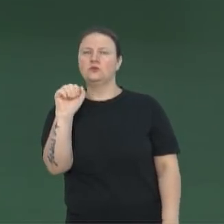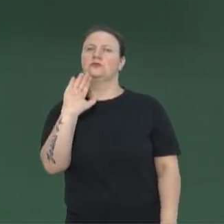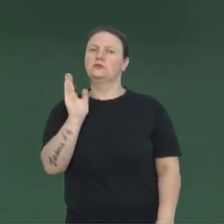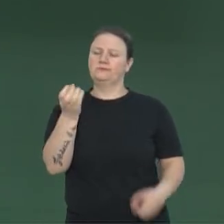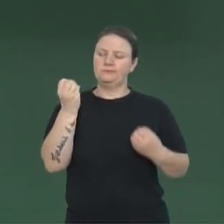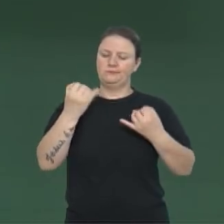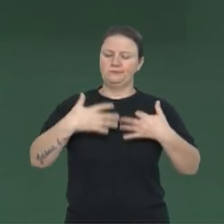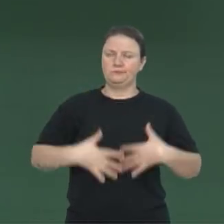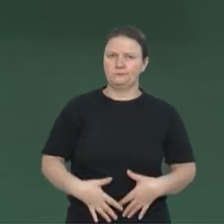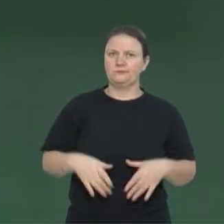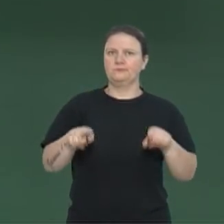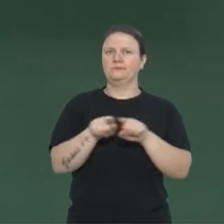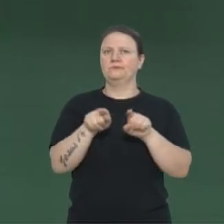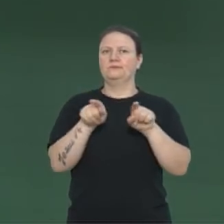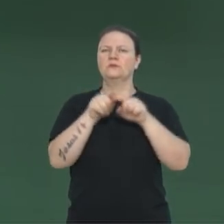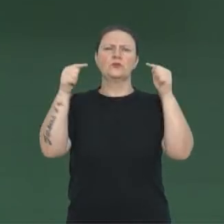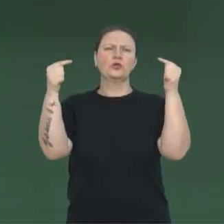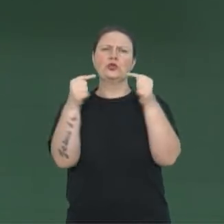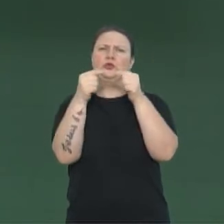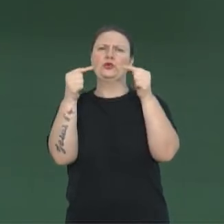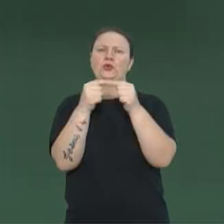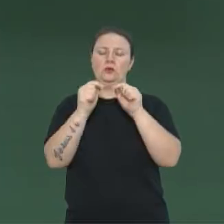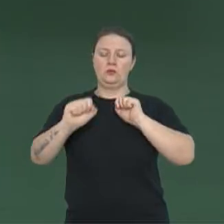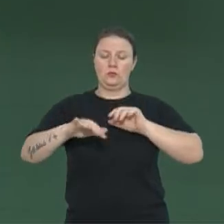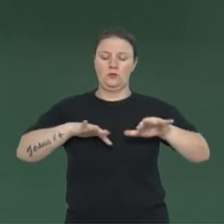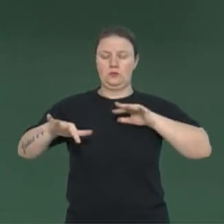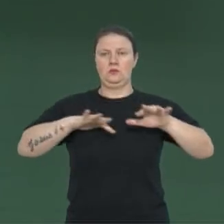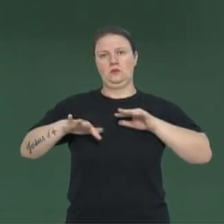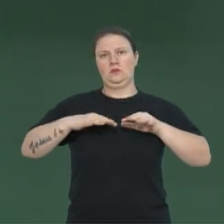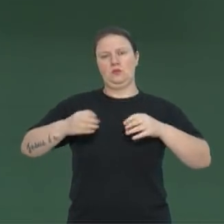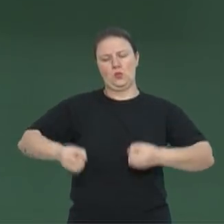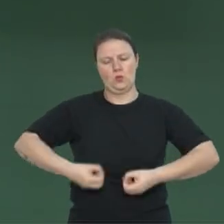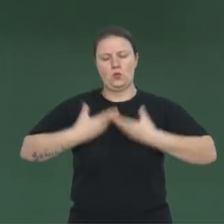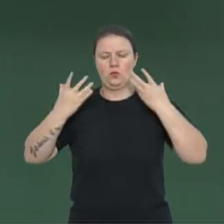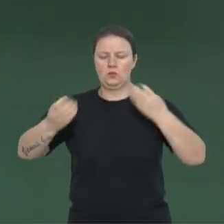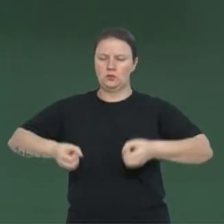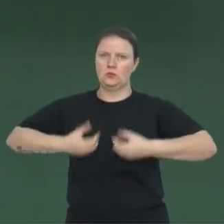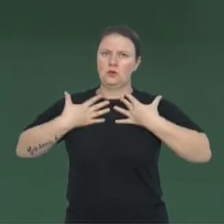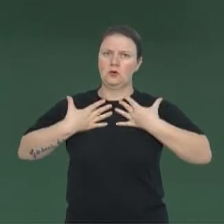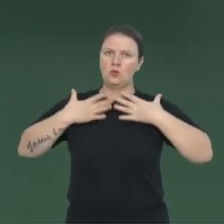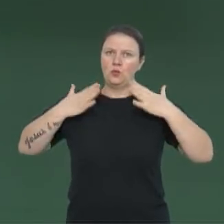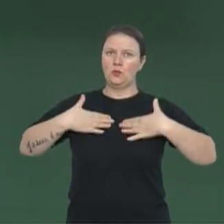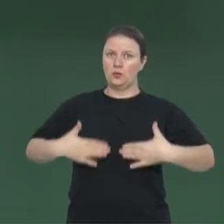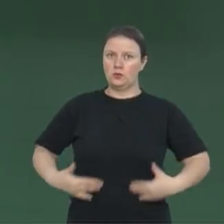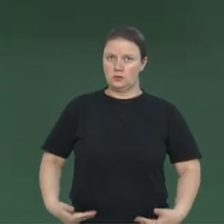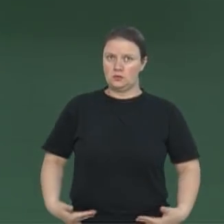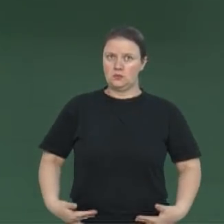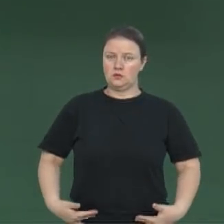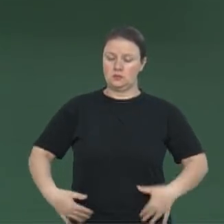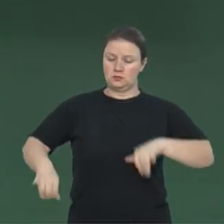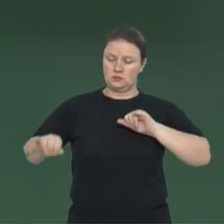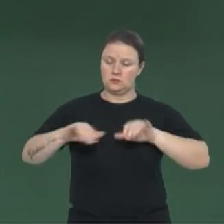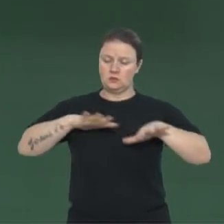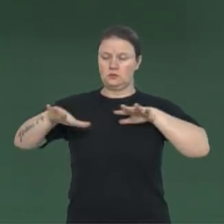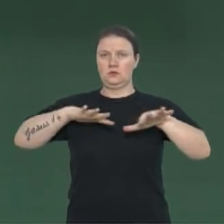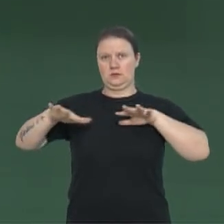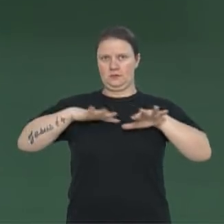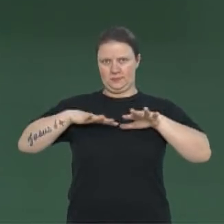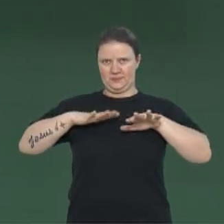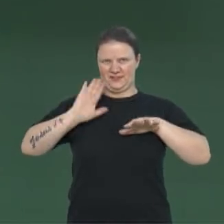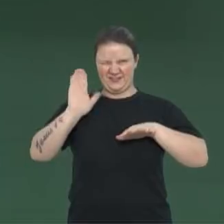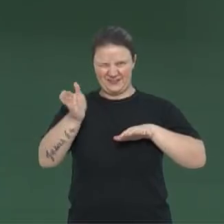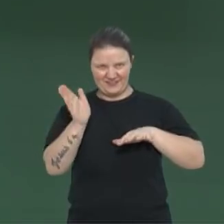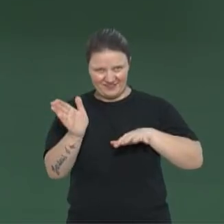pouco, porque a mímica tem a ver com mobilidade, com expressão corporal, com corpo e movimento. Beleza? Mas a gente